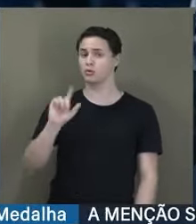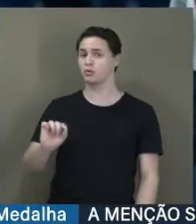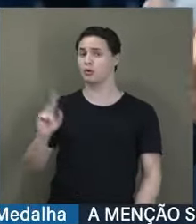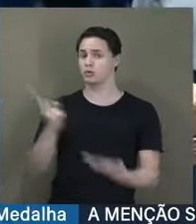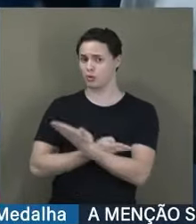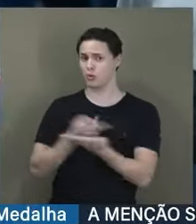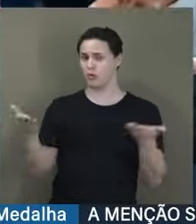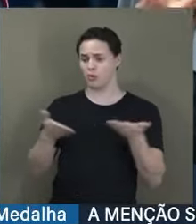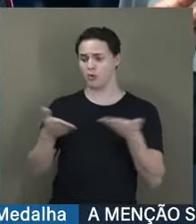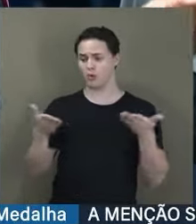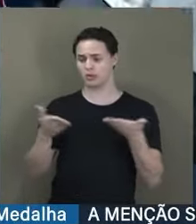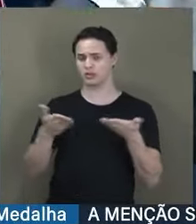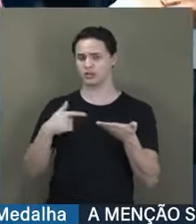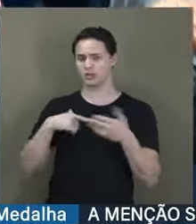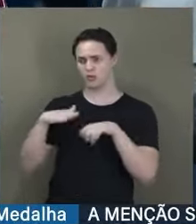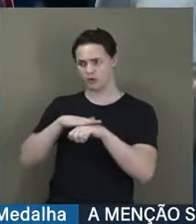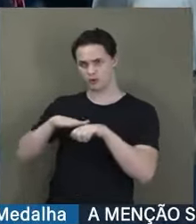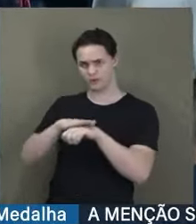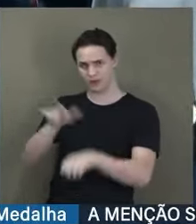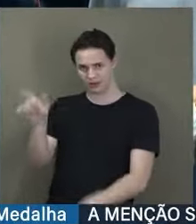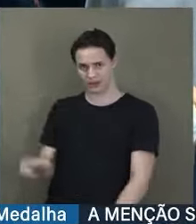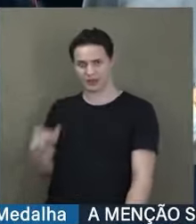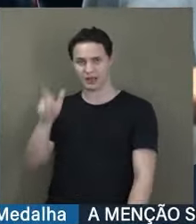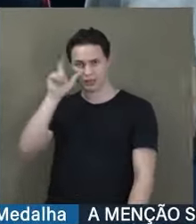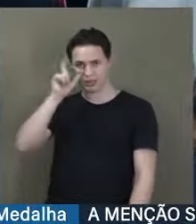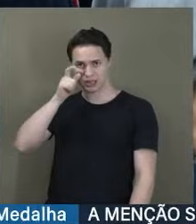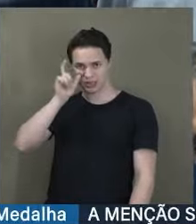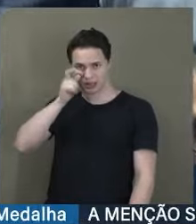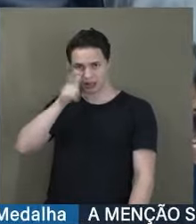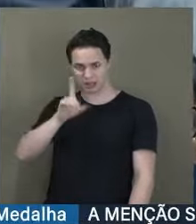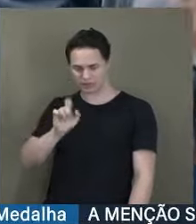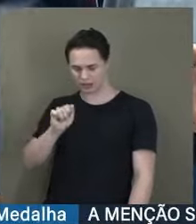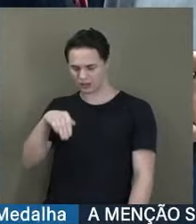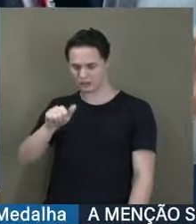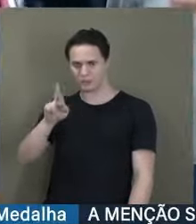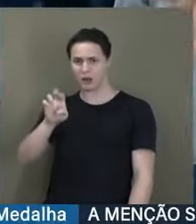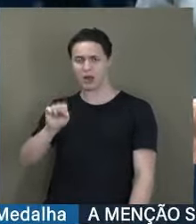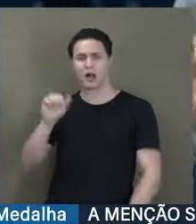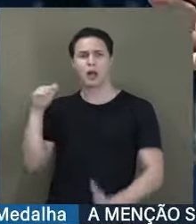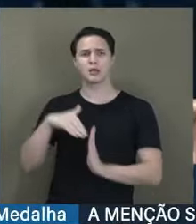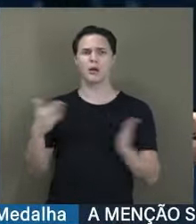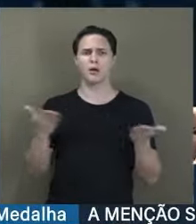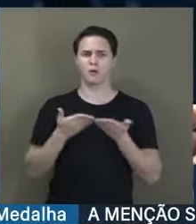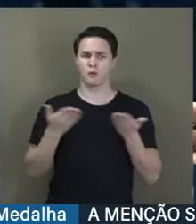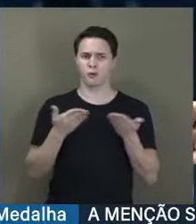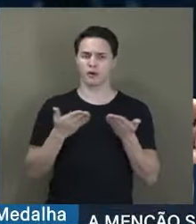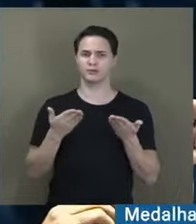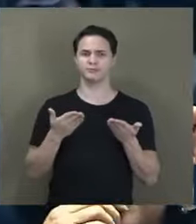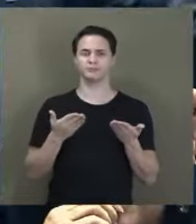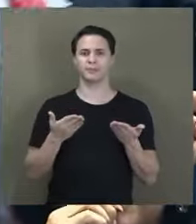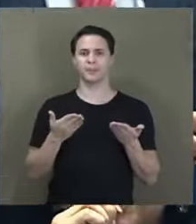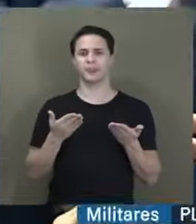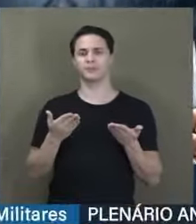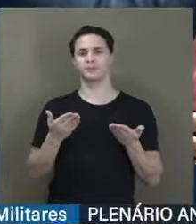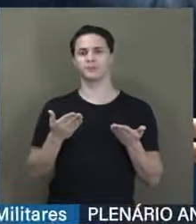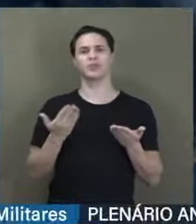uma aberração tão grande, conversando aqui com a minha colega senadora Damares, até agora não houve ainda